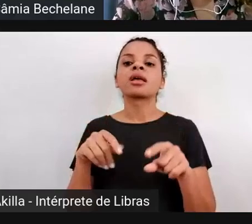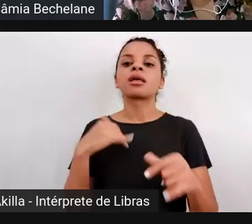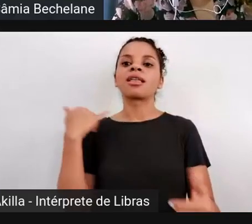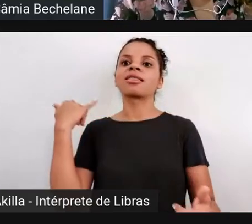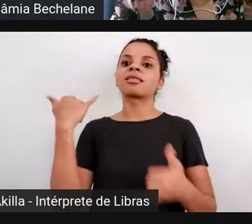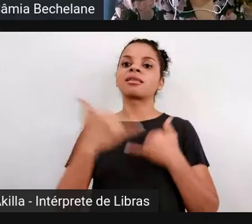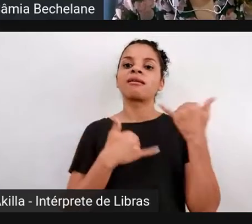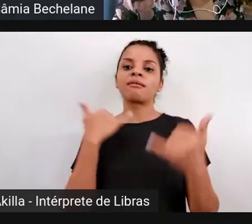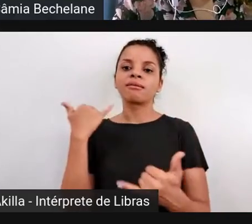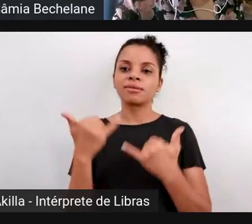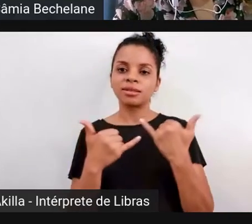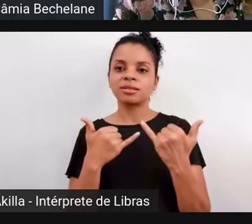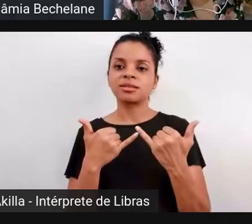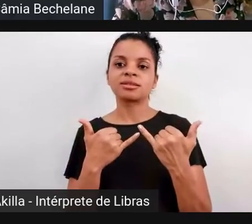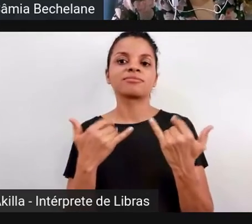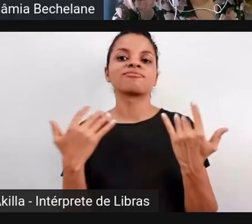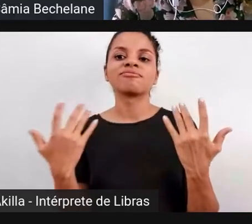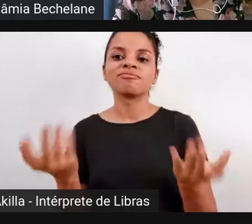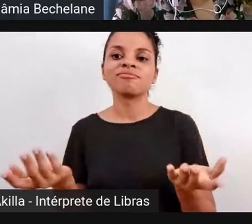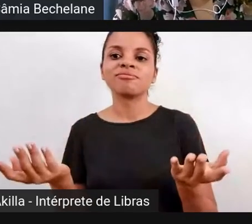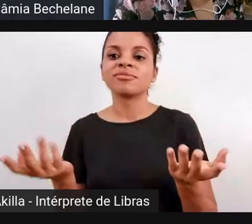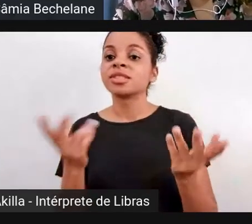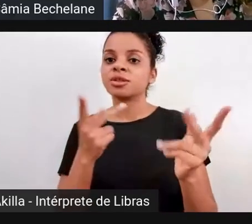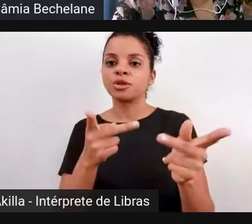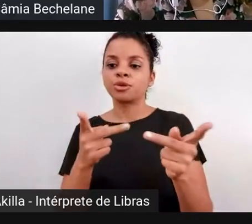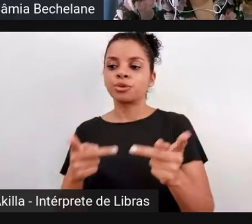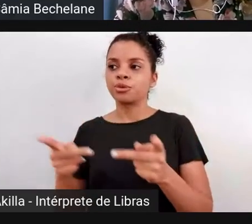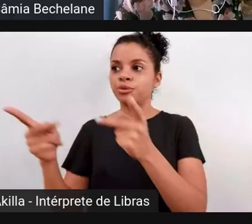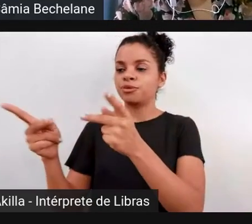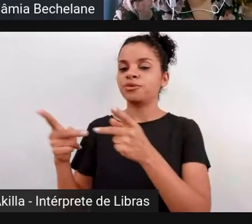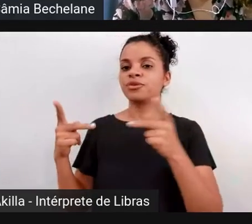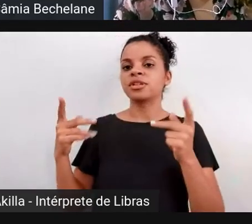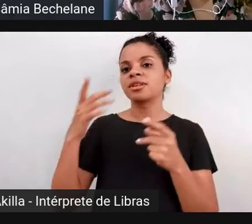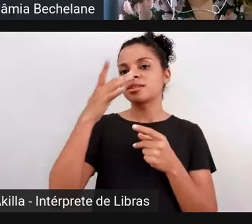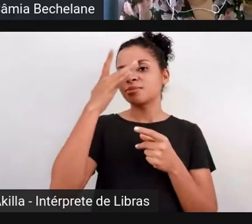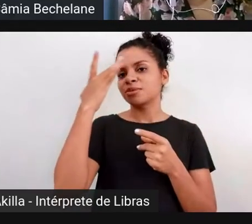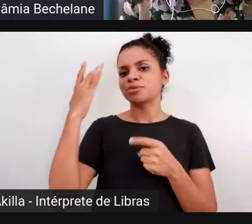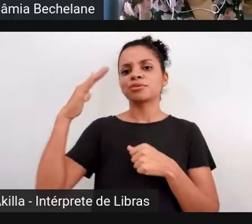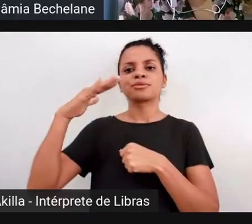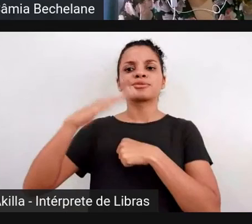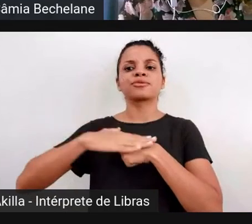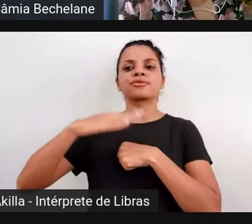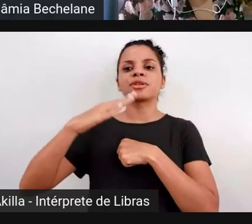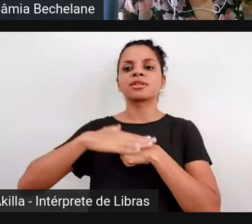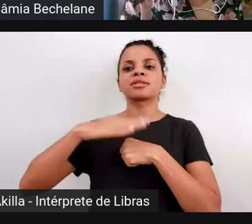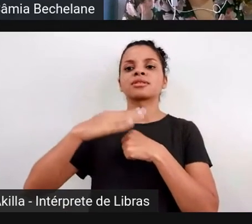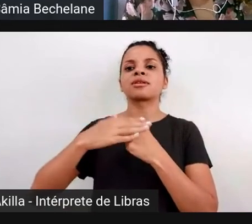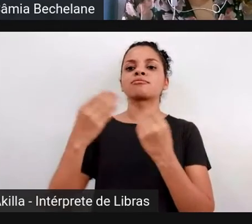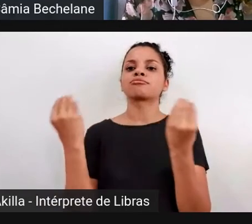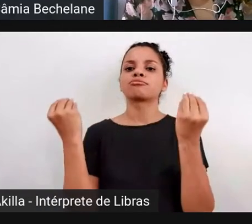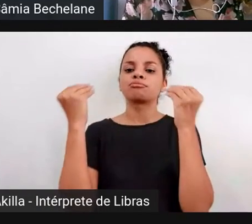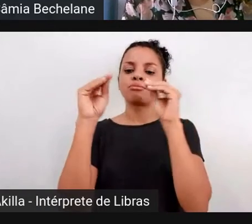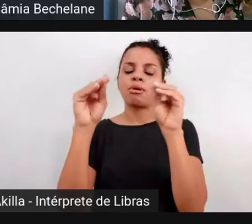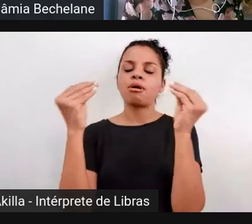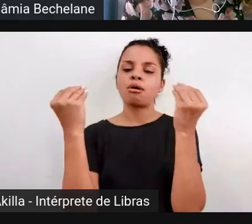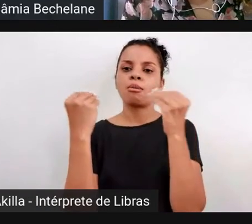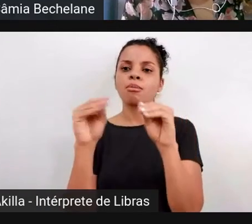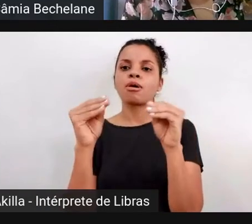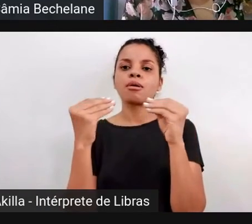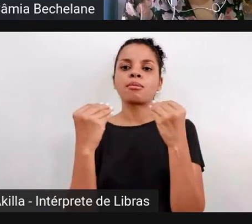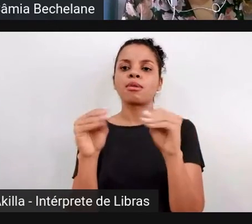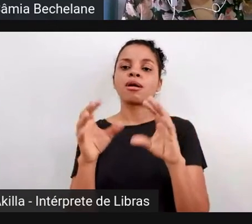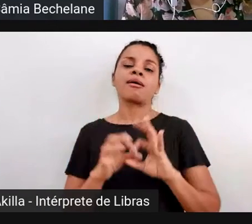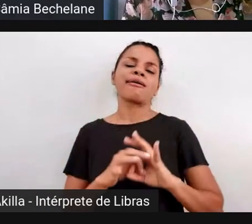produza seu próprio conteúdo, então convida as próprias pessoas a fazerem o conteúdo e postar de uma maneira mais espontânea,